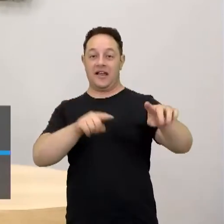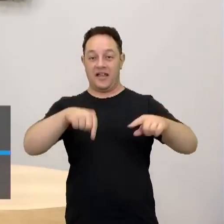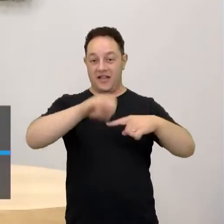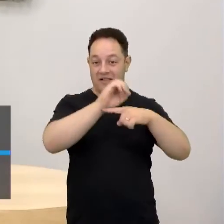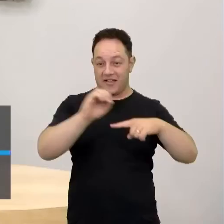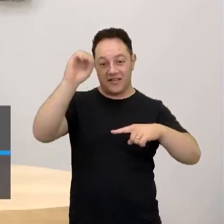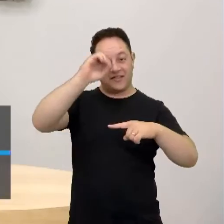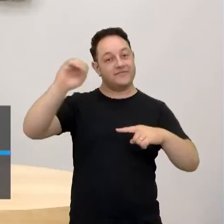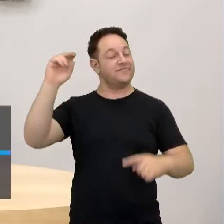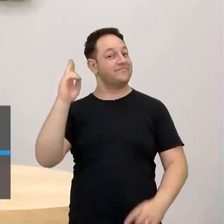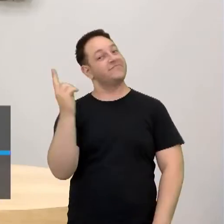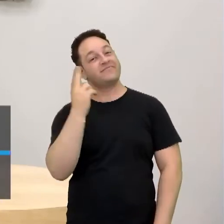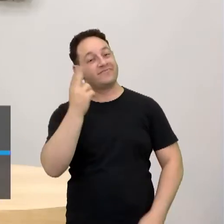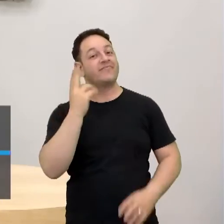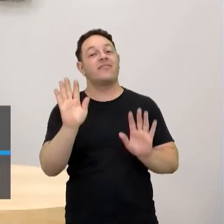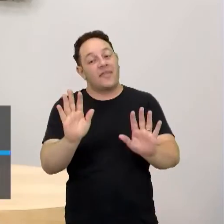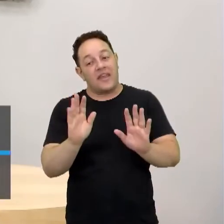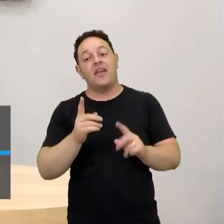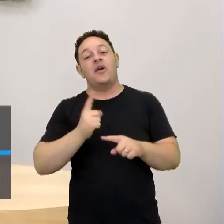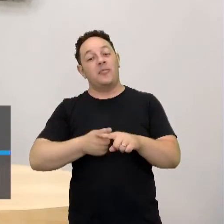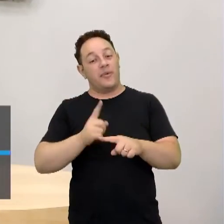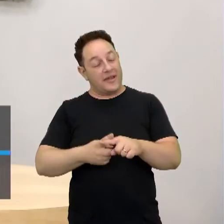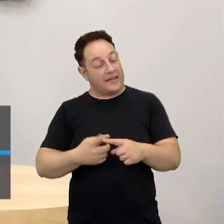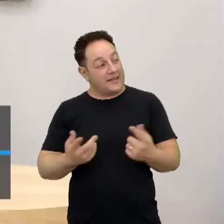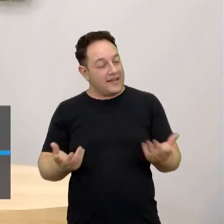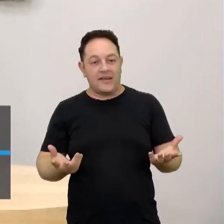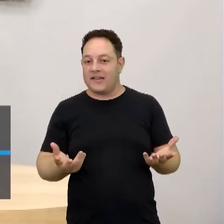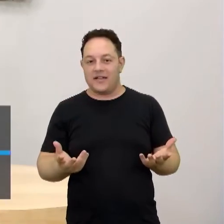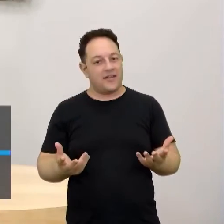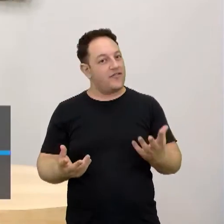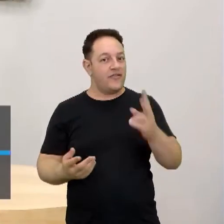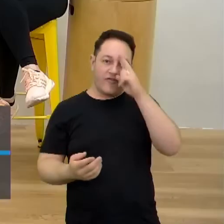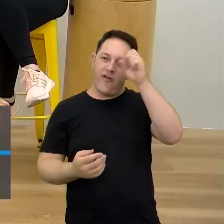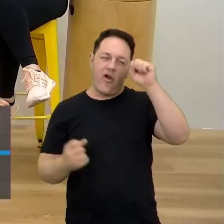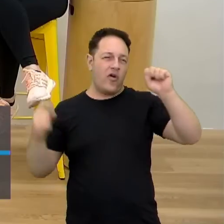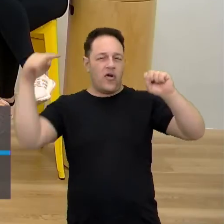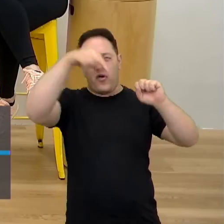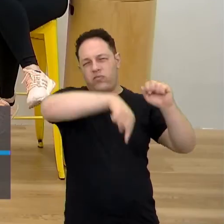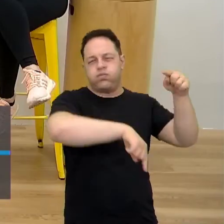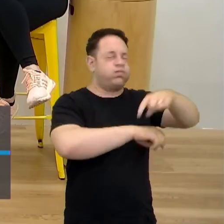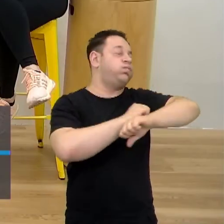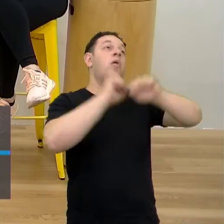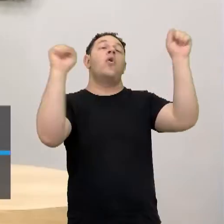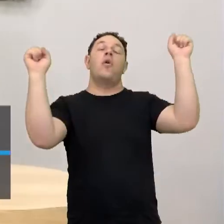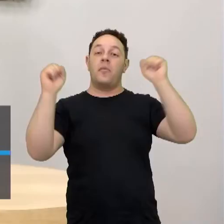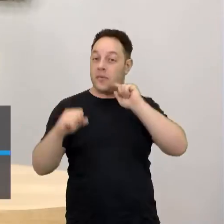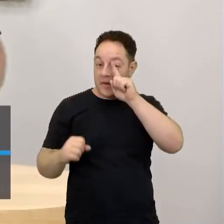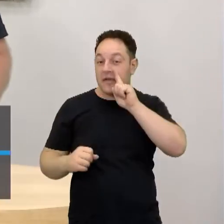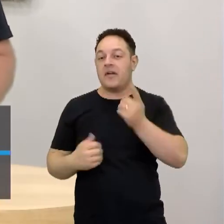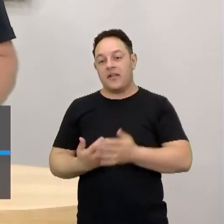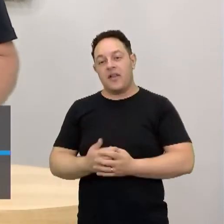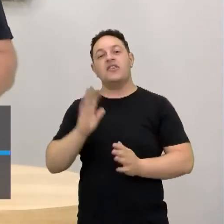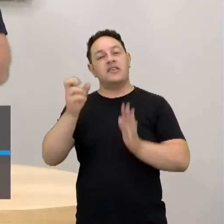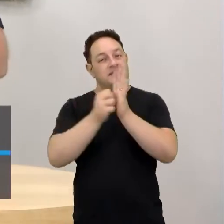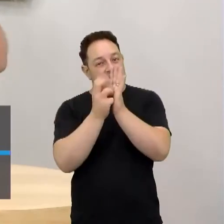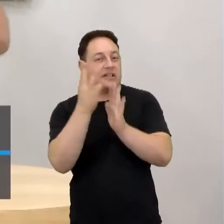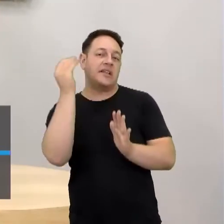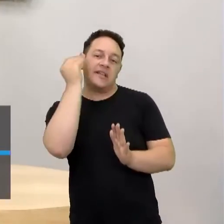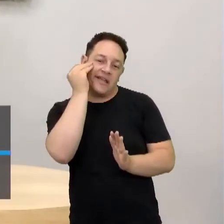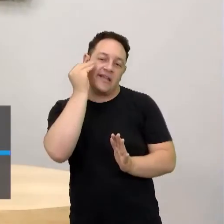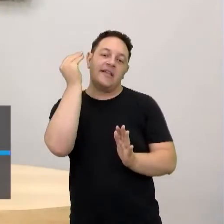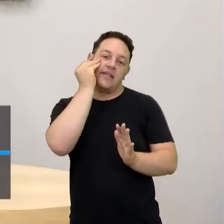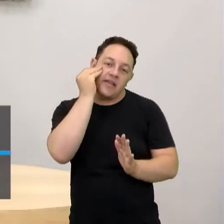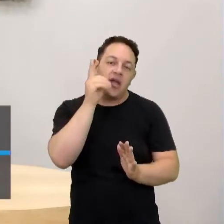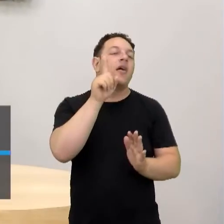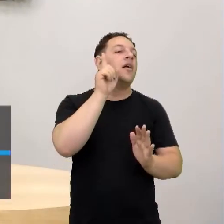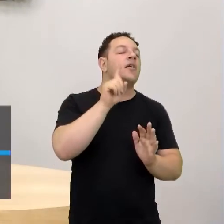vocês não estariam aqui, né, porque seria uma guerra nuclear, né, que por várias vezes, né, foi tentado, né? Não